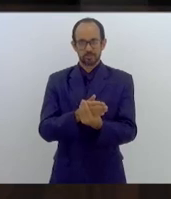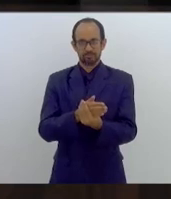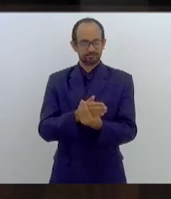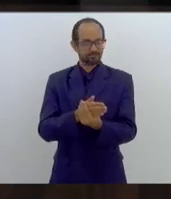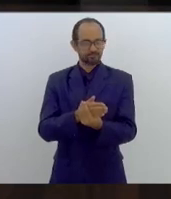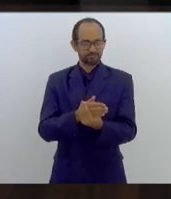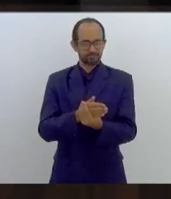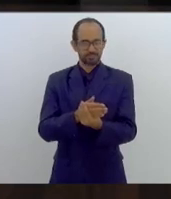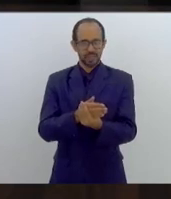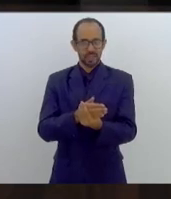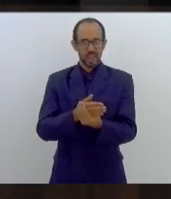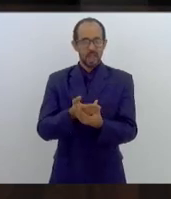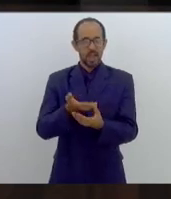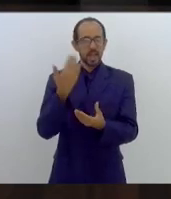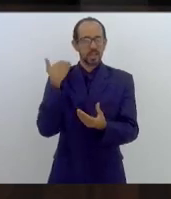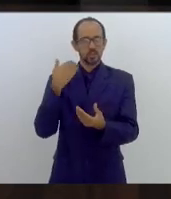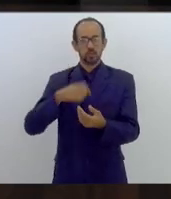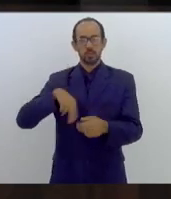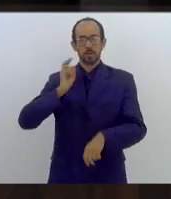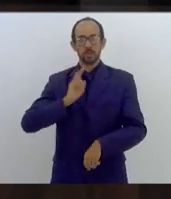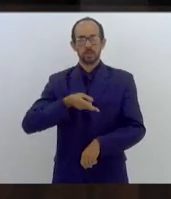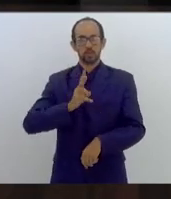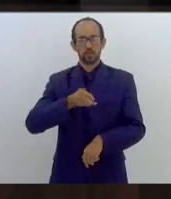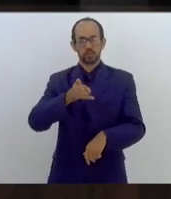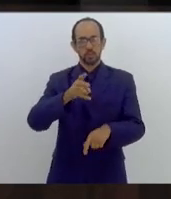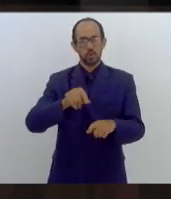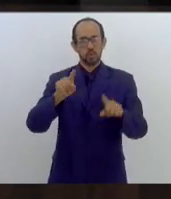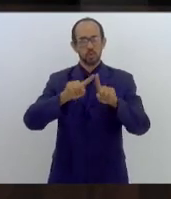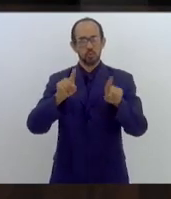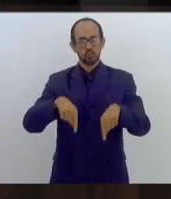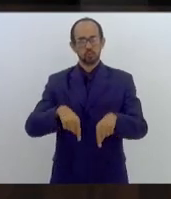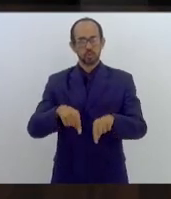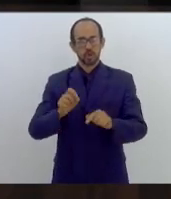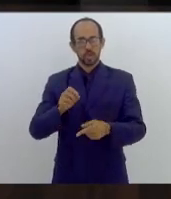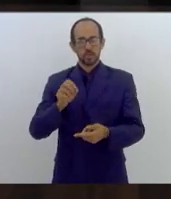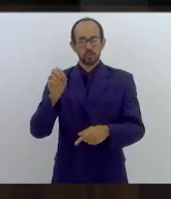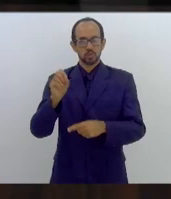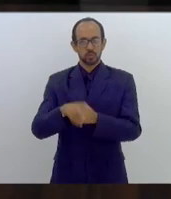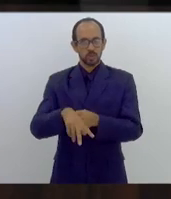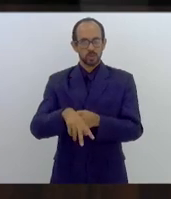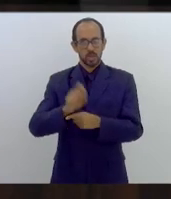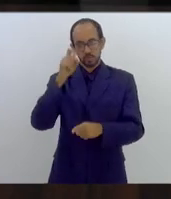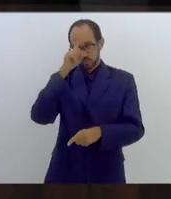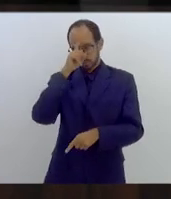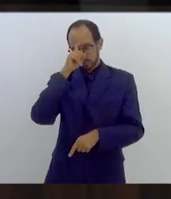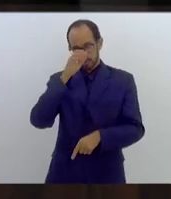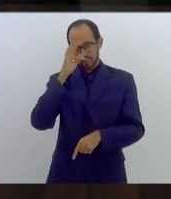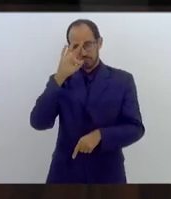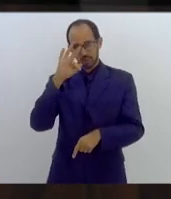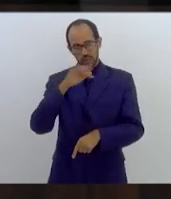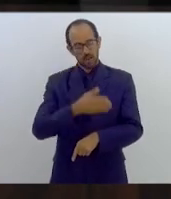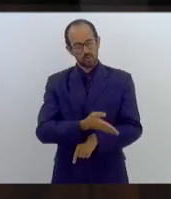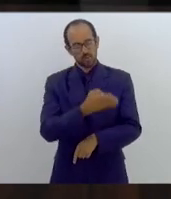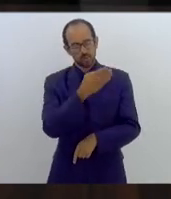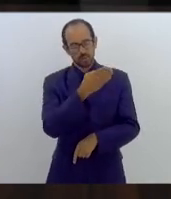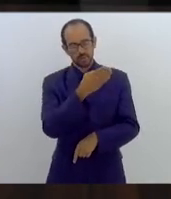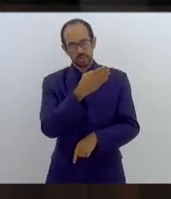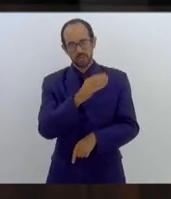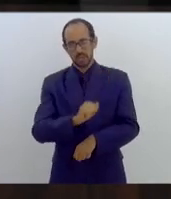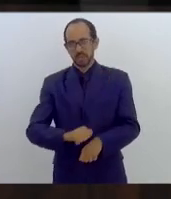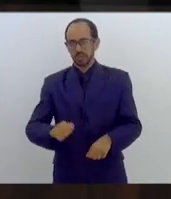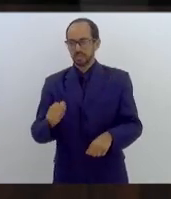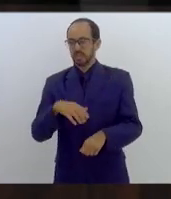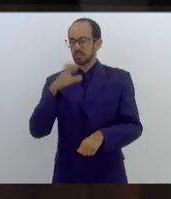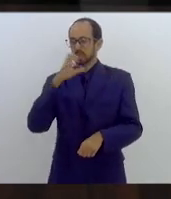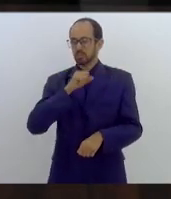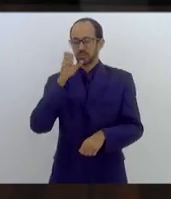foi a ação para garantir a continuidade dos contratados do serviço dos hospitais federais. Vossa Excelência, prontamente, num sábado,